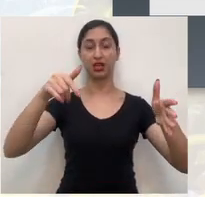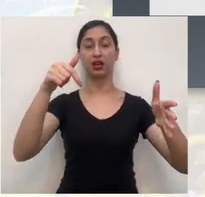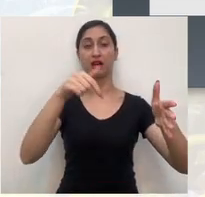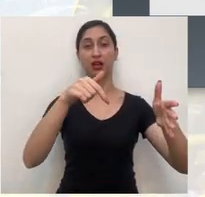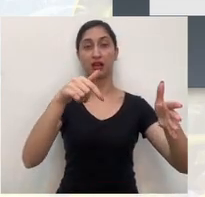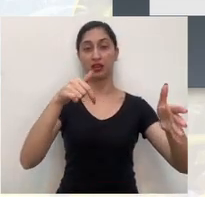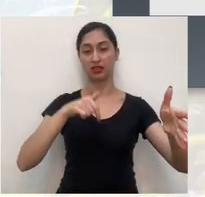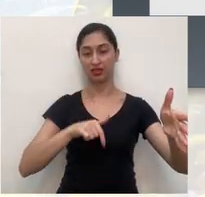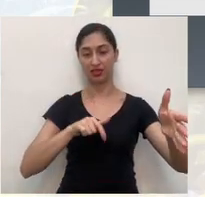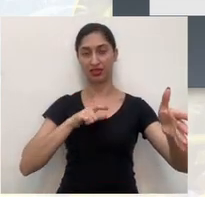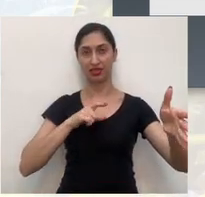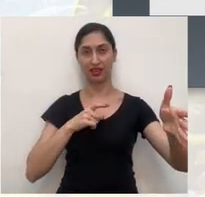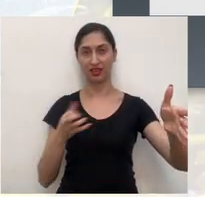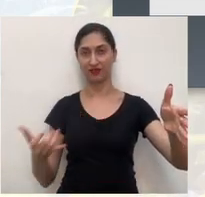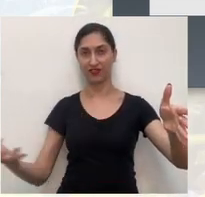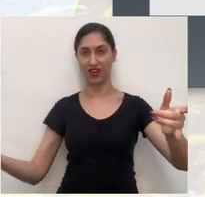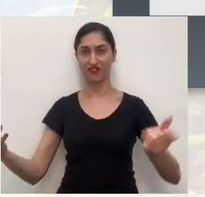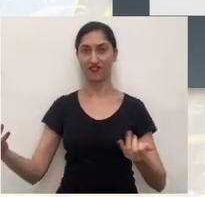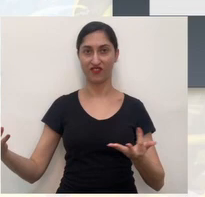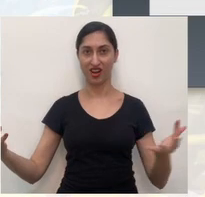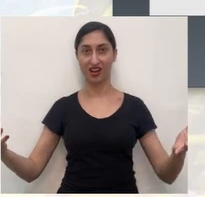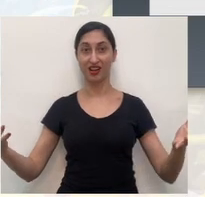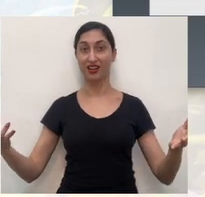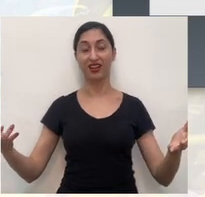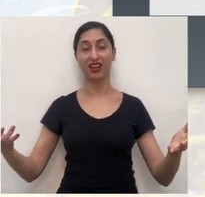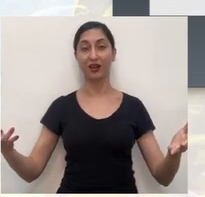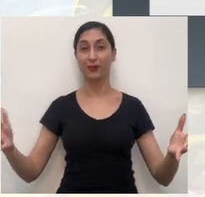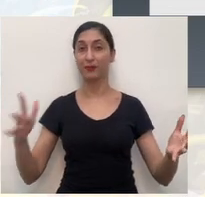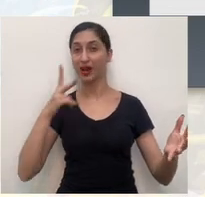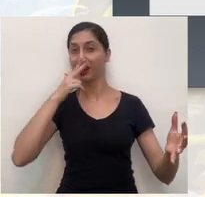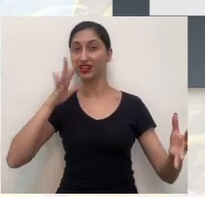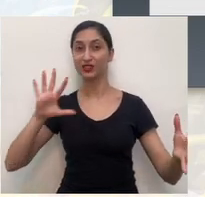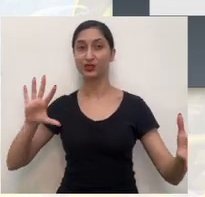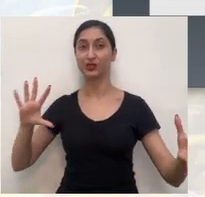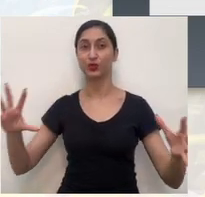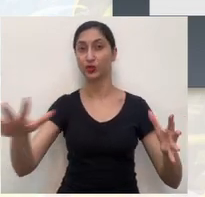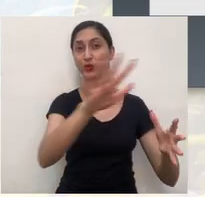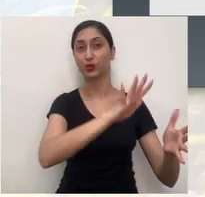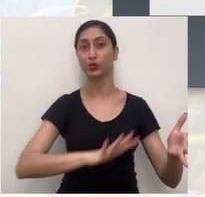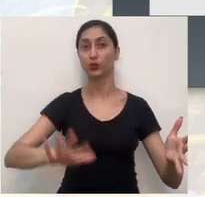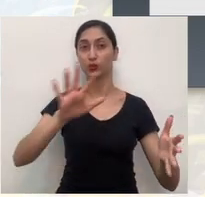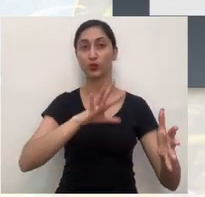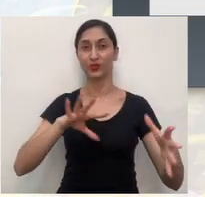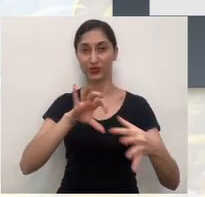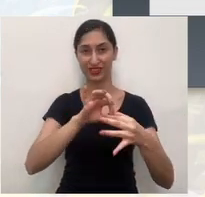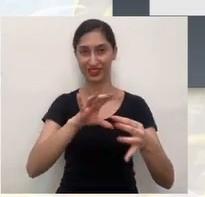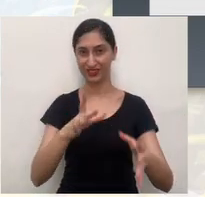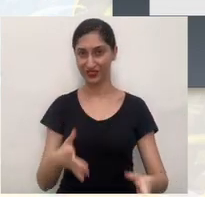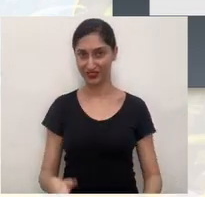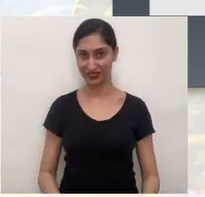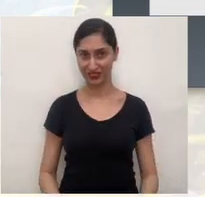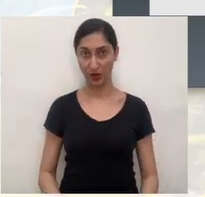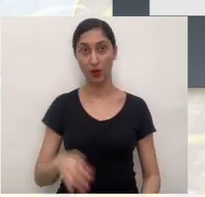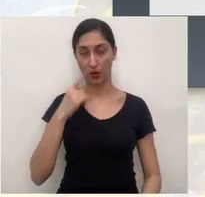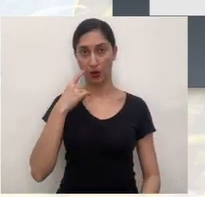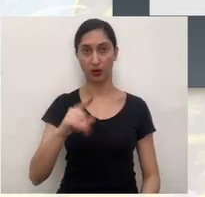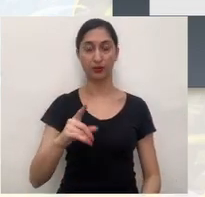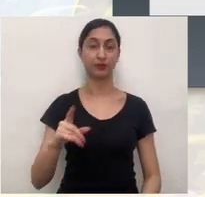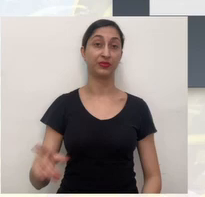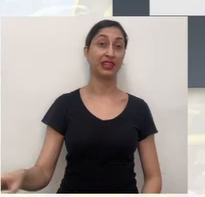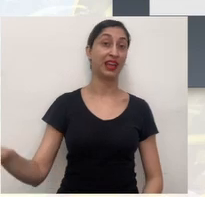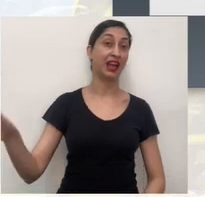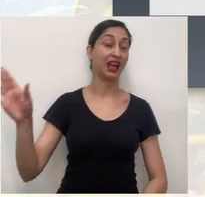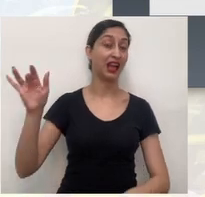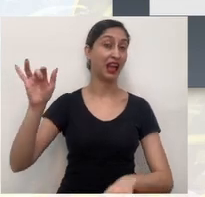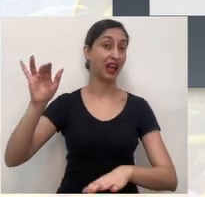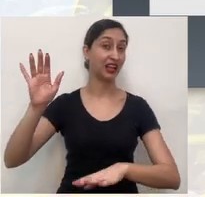do que acontece quando você tem um simples caminho. Por exemplo, isso daqui não se verifica aqui atrás. Então, como